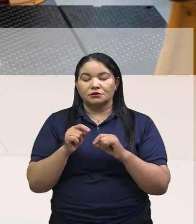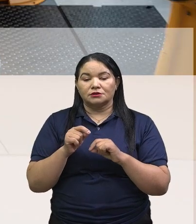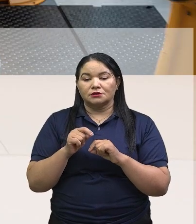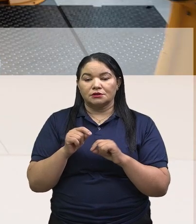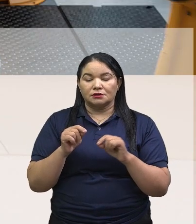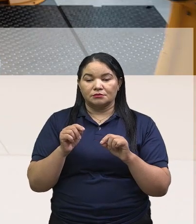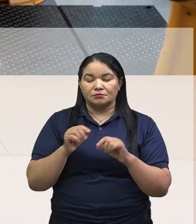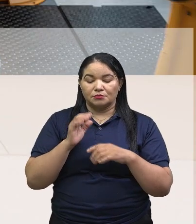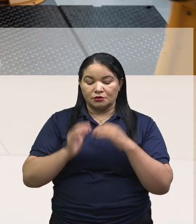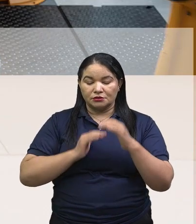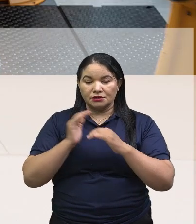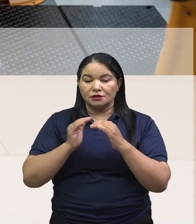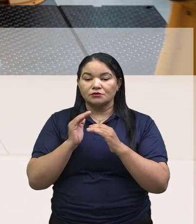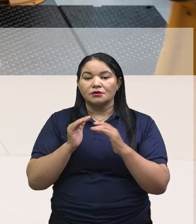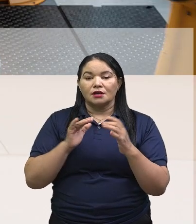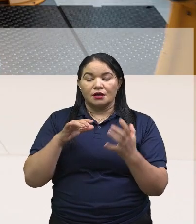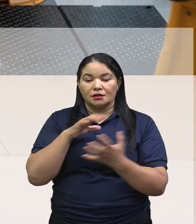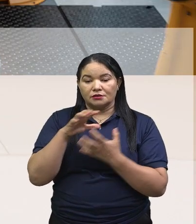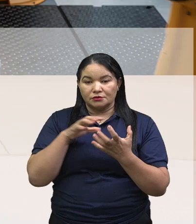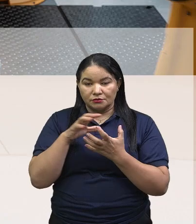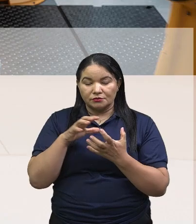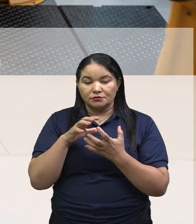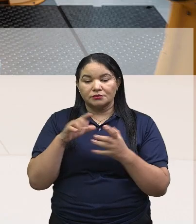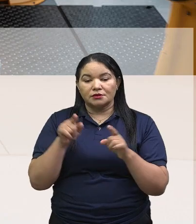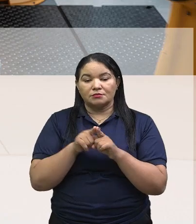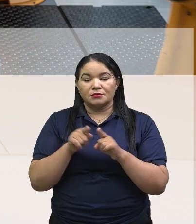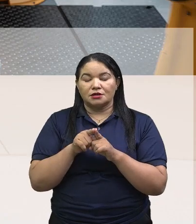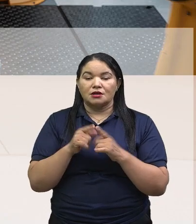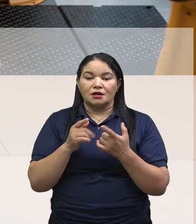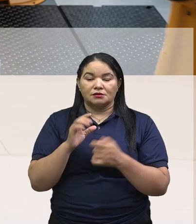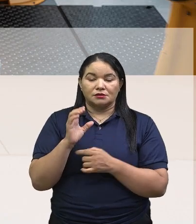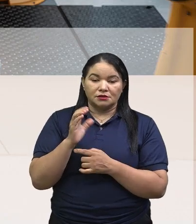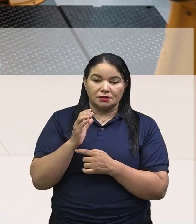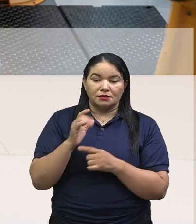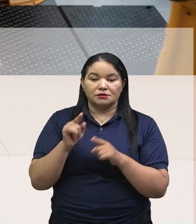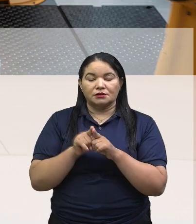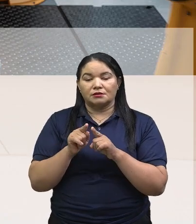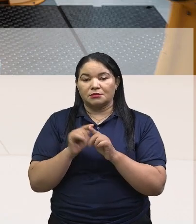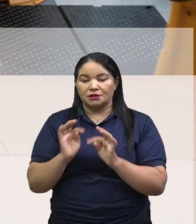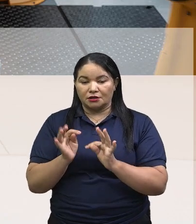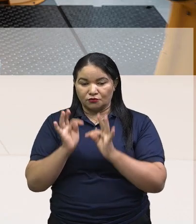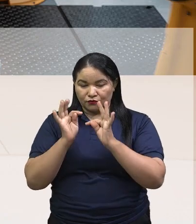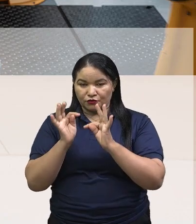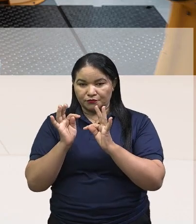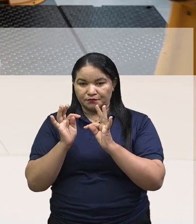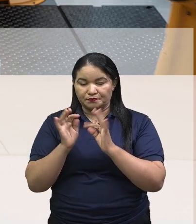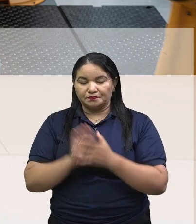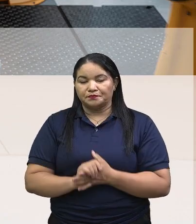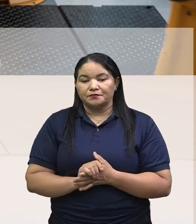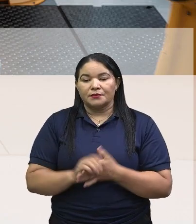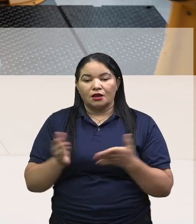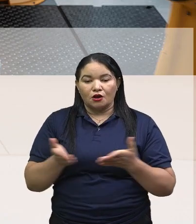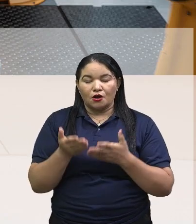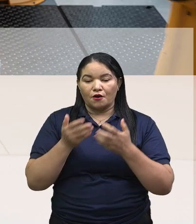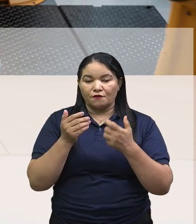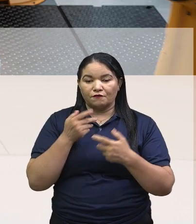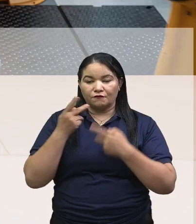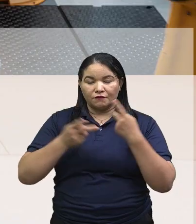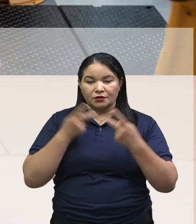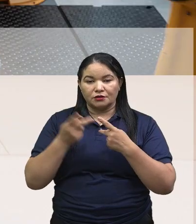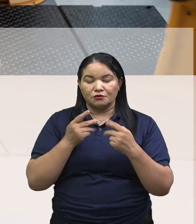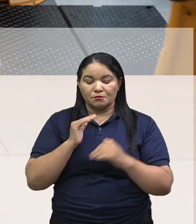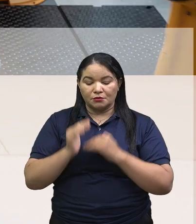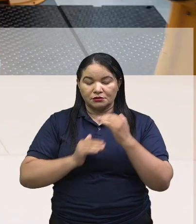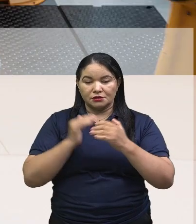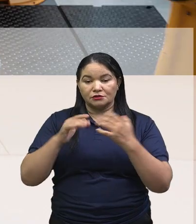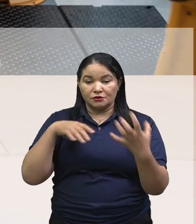processo revolucionário que vai estar atrelado à ciência e à tecnologia. E já que estamos falando desse processo